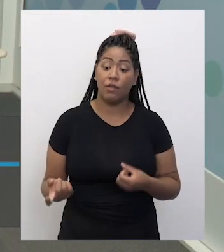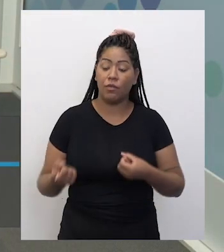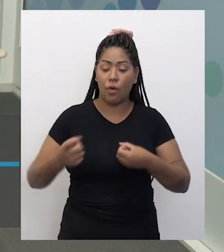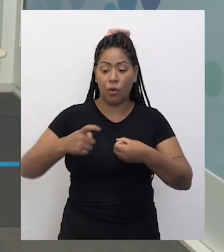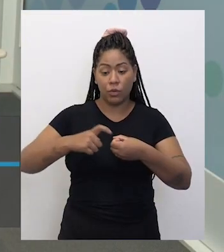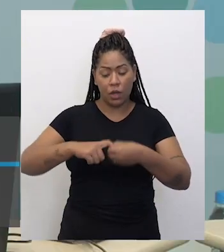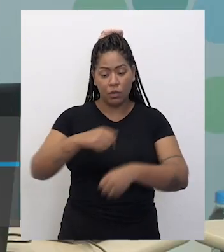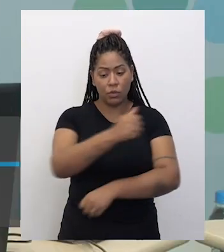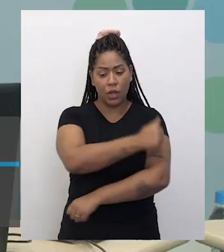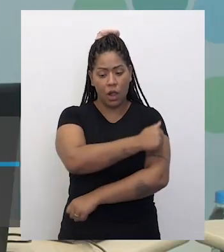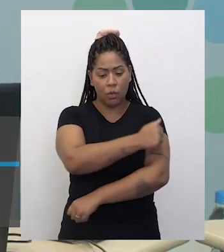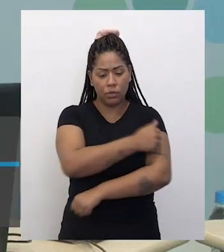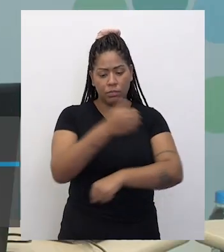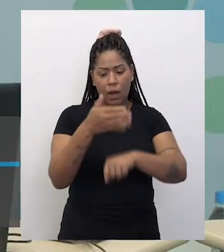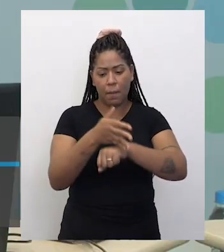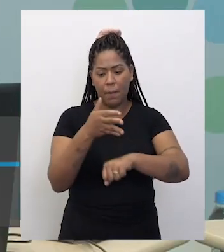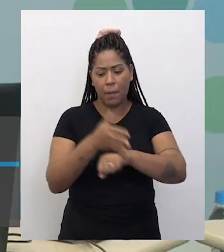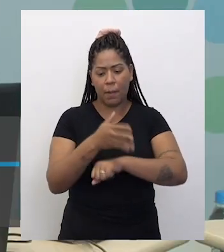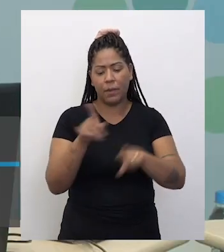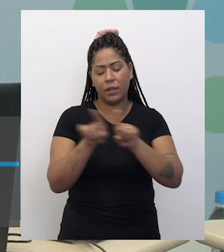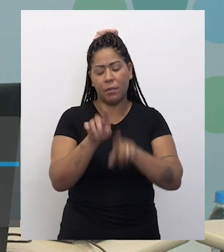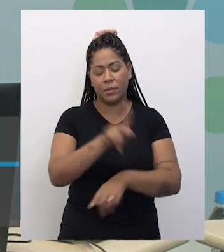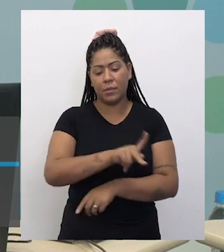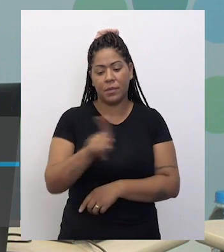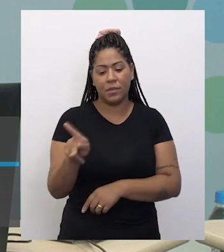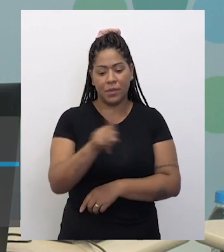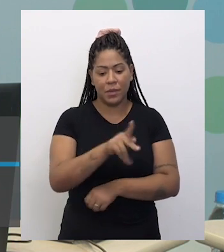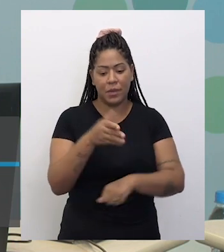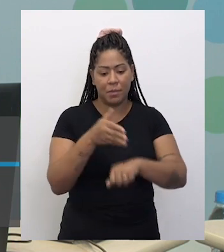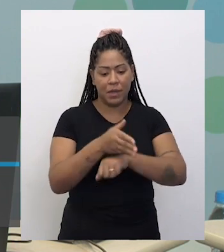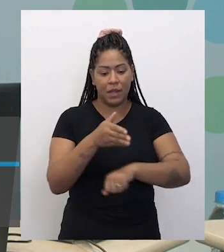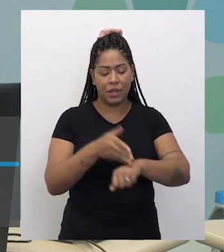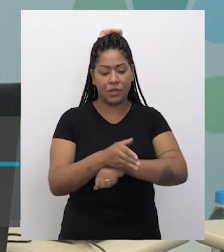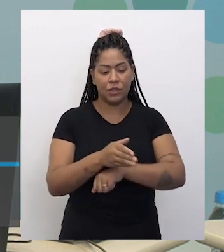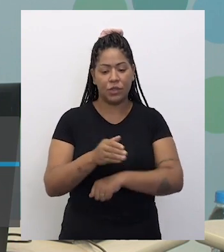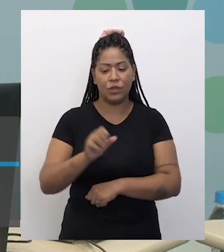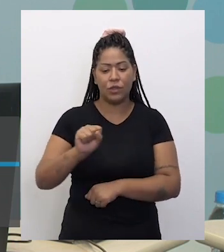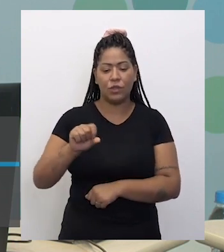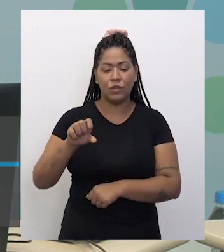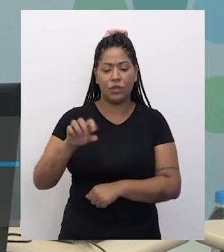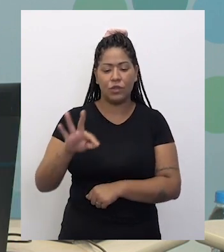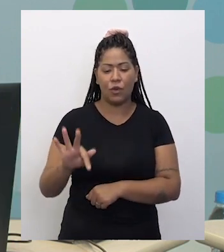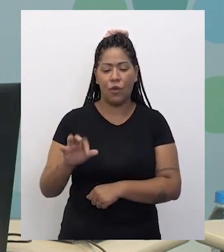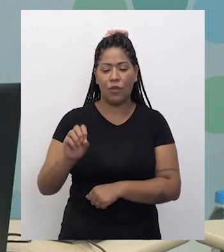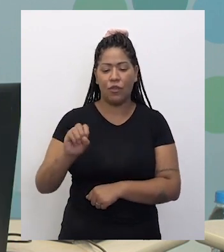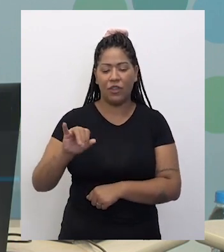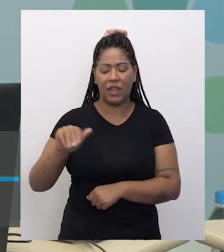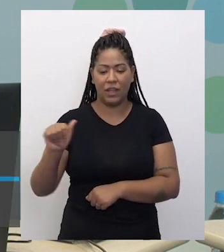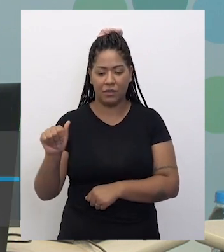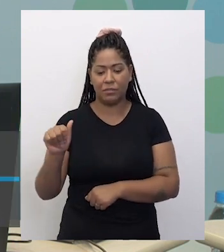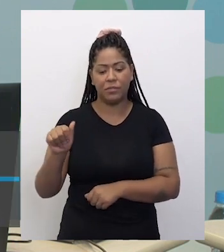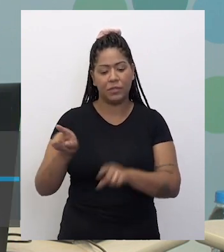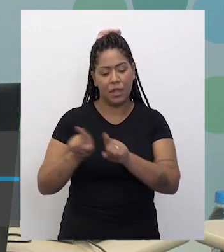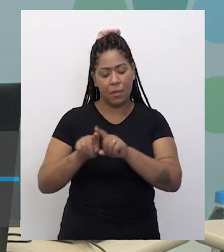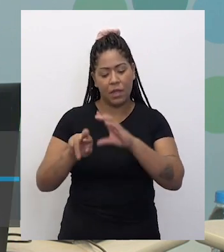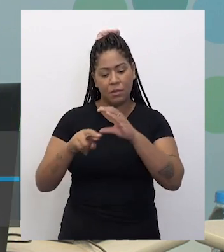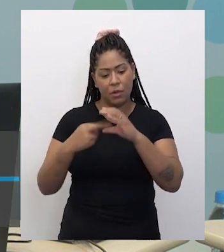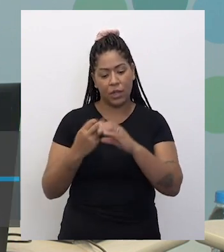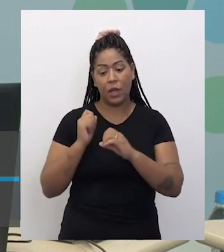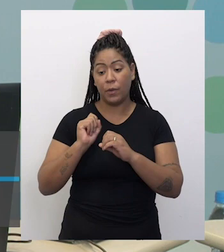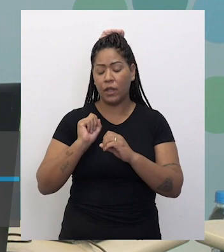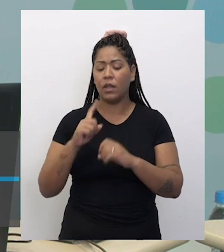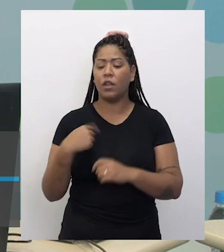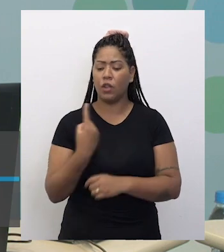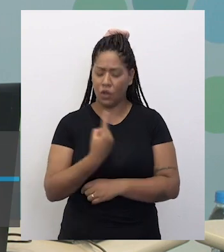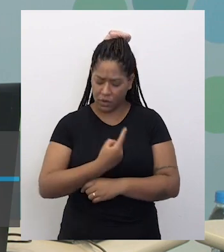Os alunos aqui participando, os seus professores também. A aluna Sofia, da ProSandra, dizendo, às vezes sou influenciado